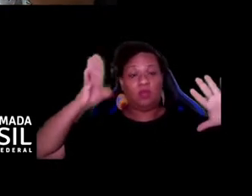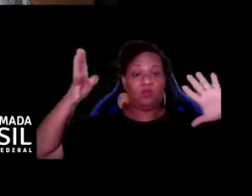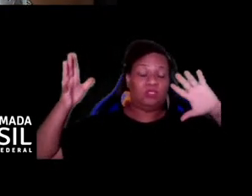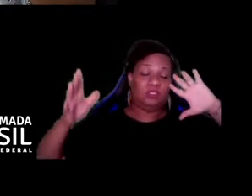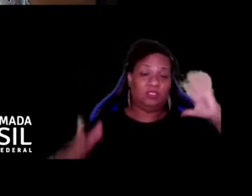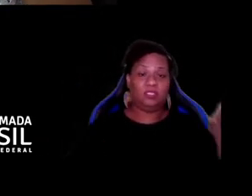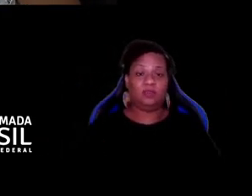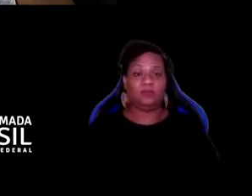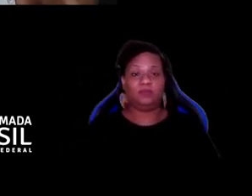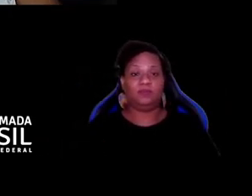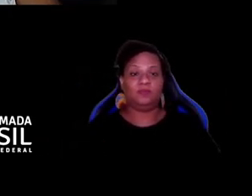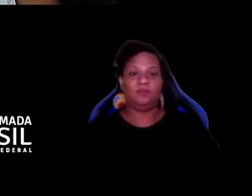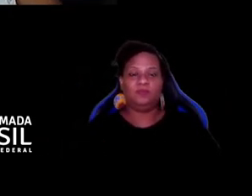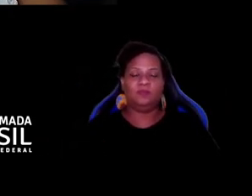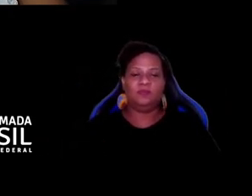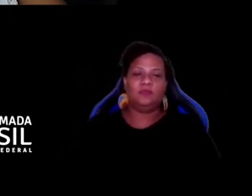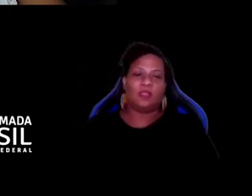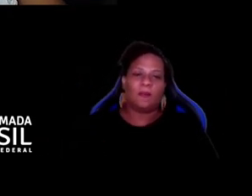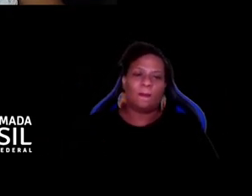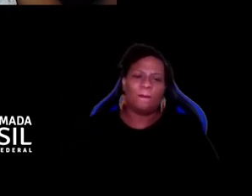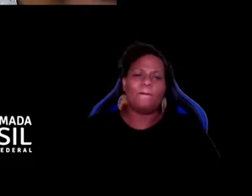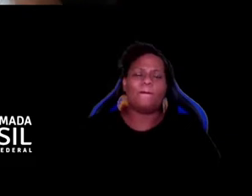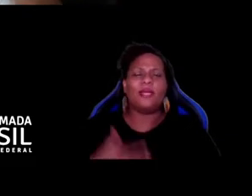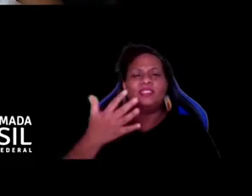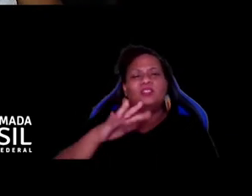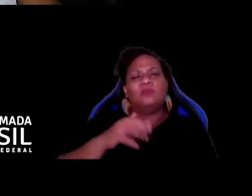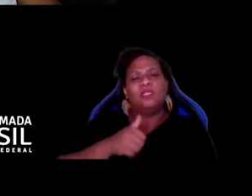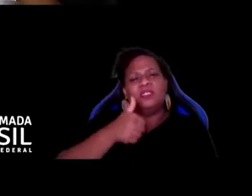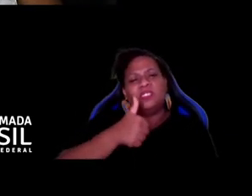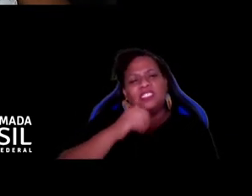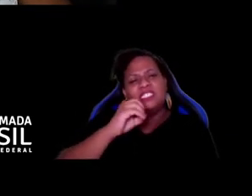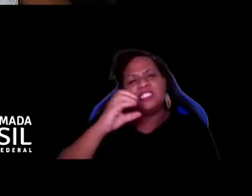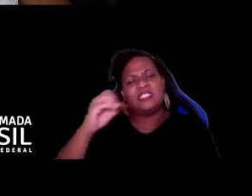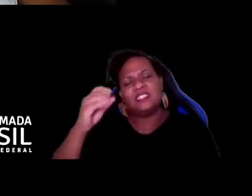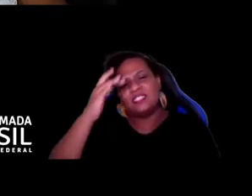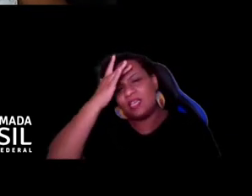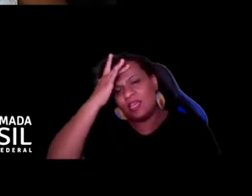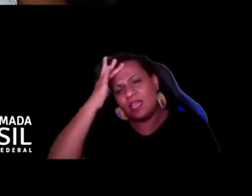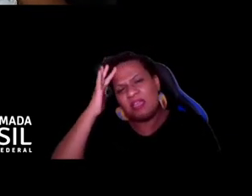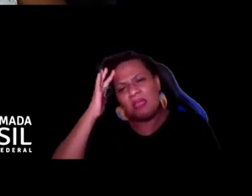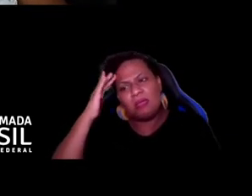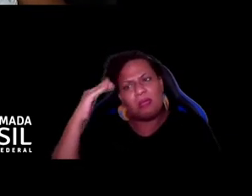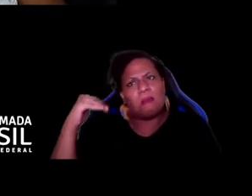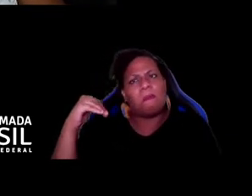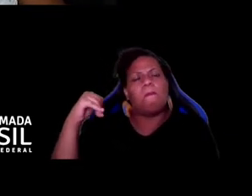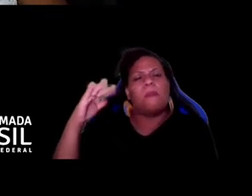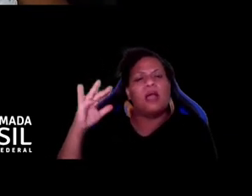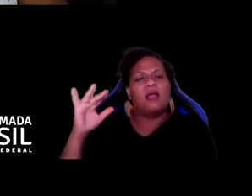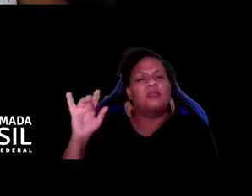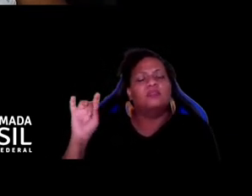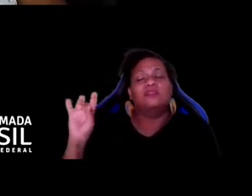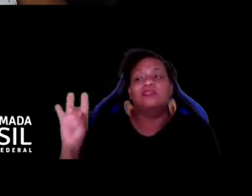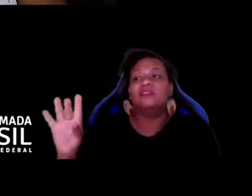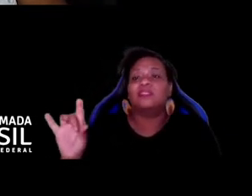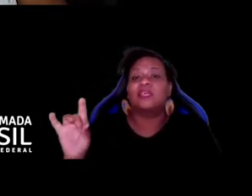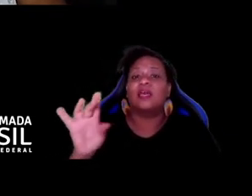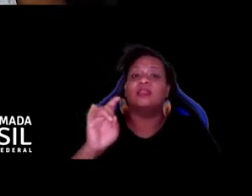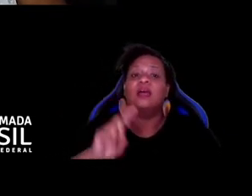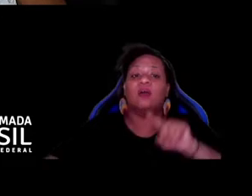me engano, cento e tantos participantes. Nossa. Cada um com